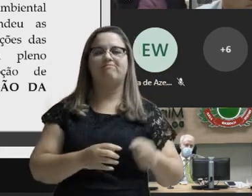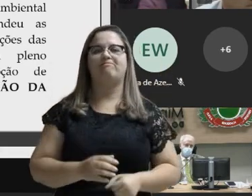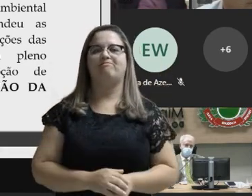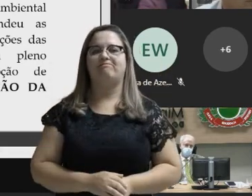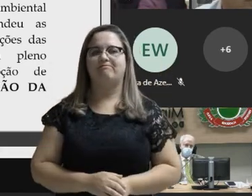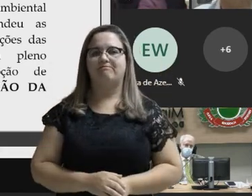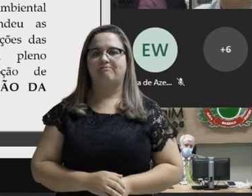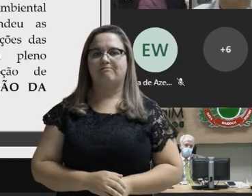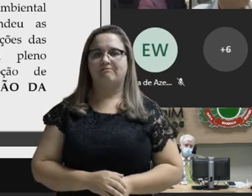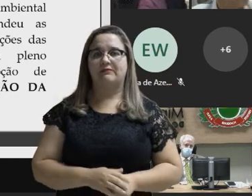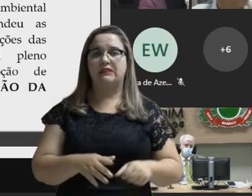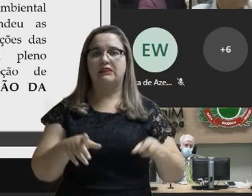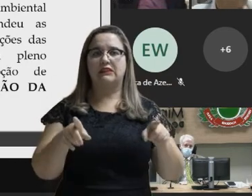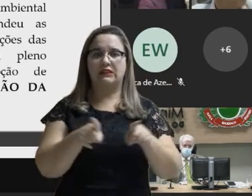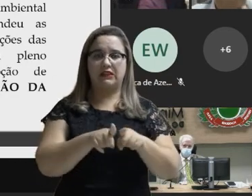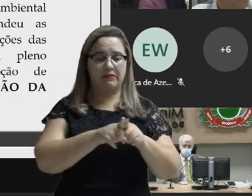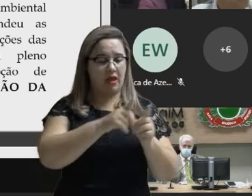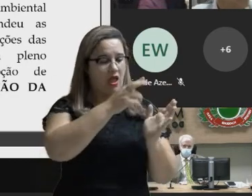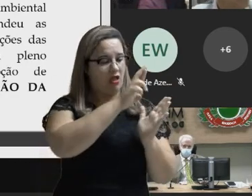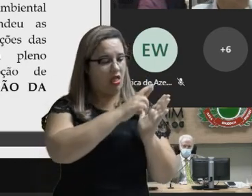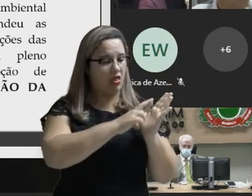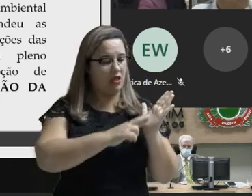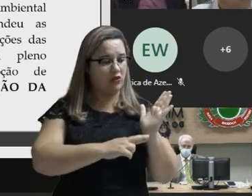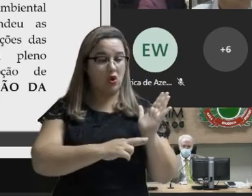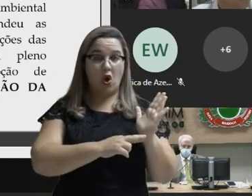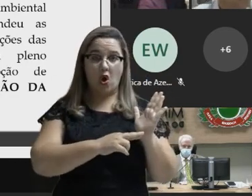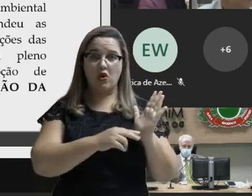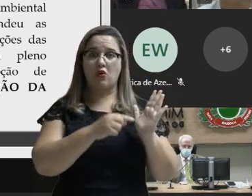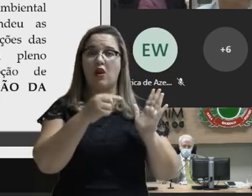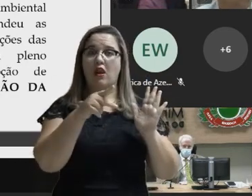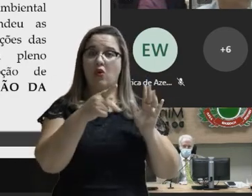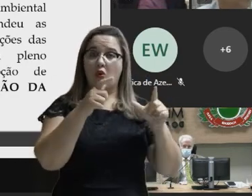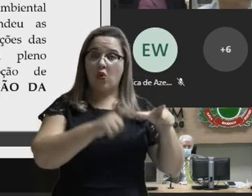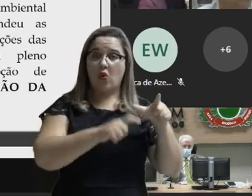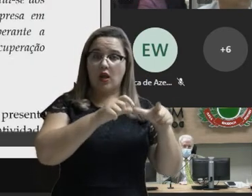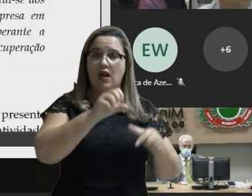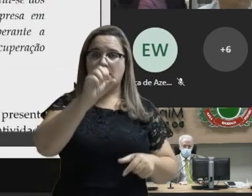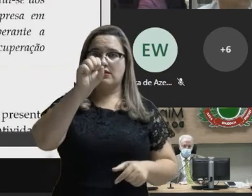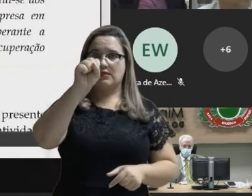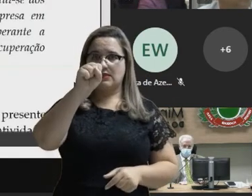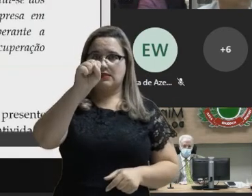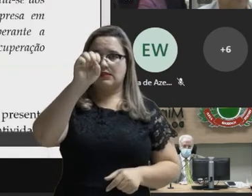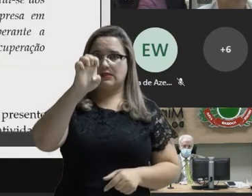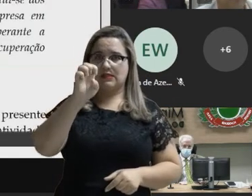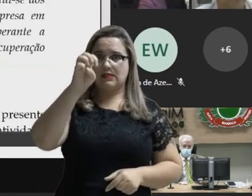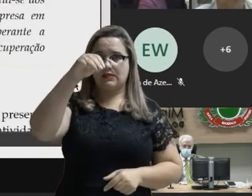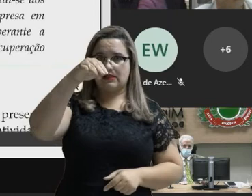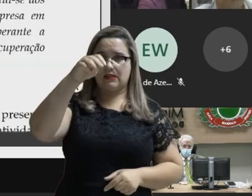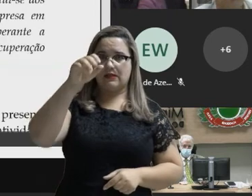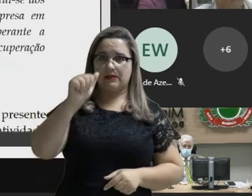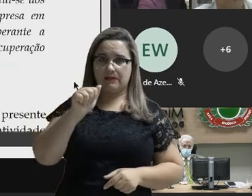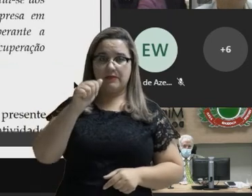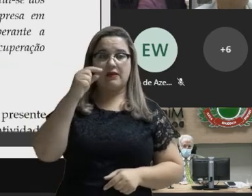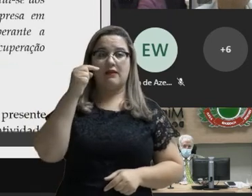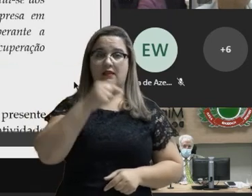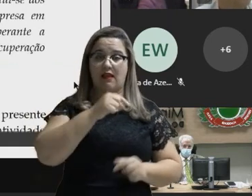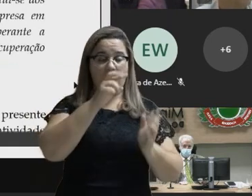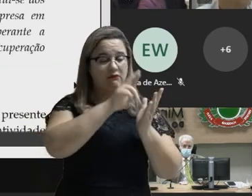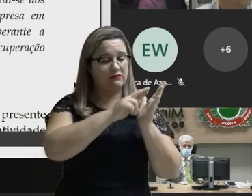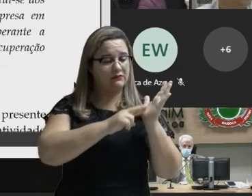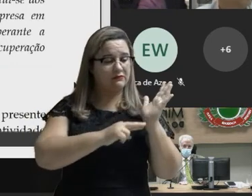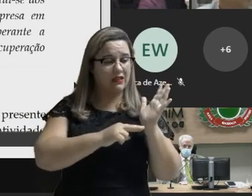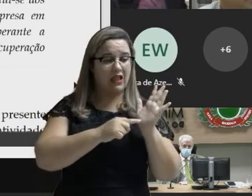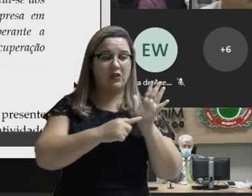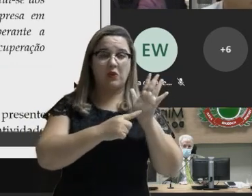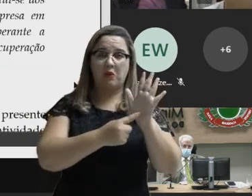Depreende-se do próprio relatório apresentado pela SEMA que quando a atividade exercida pela empresa, esta não apresenta